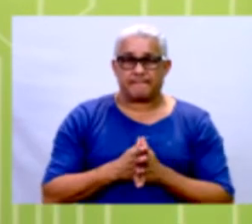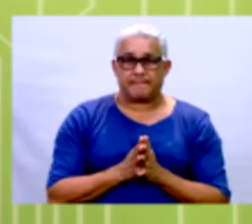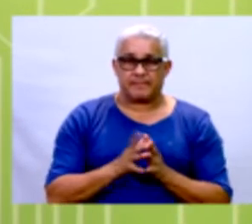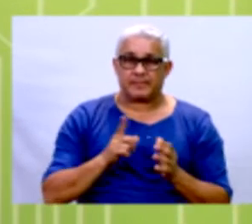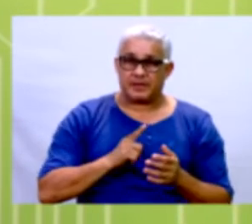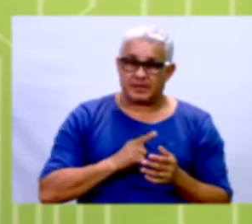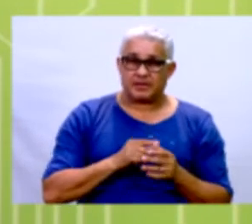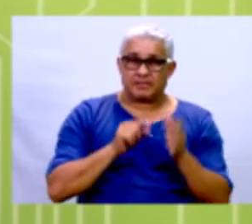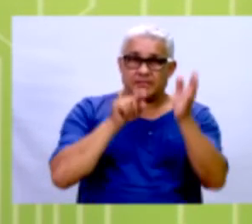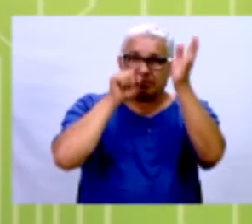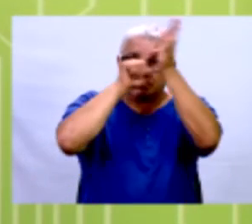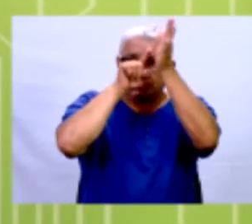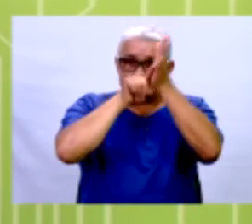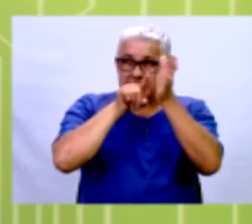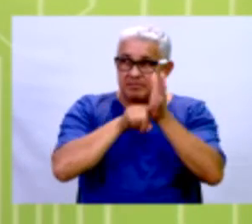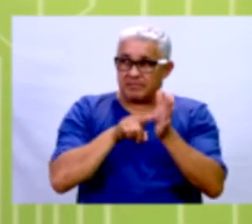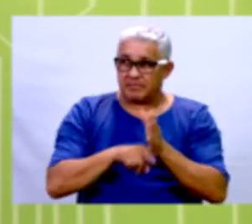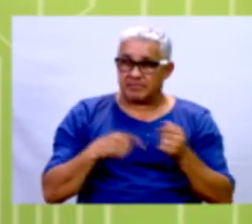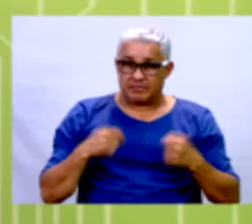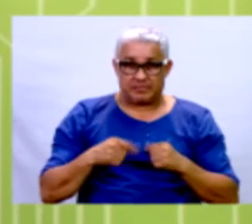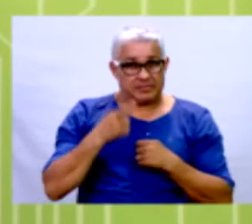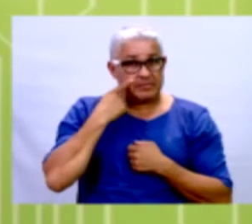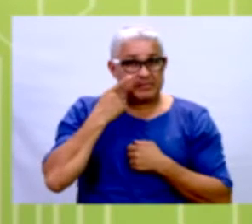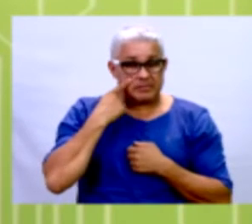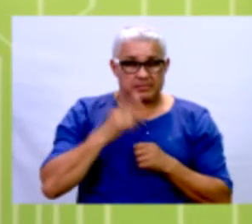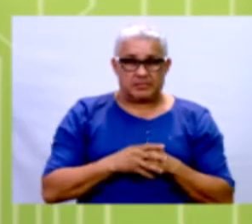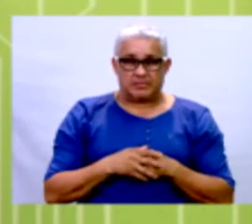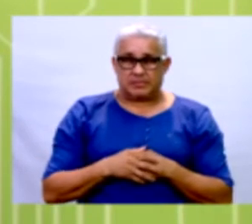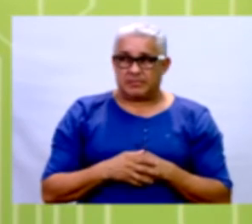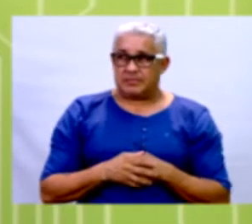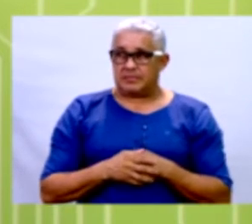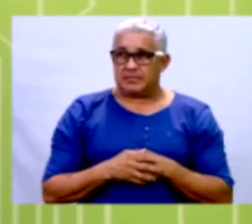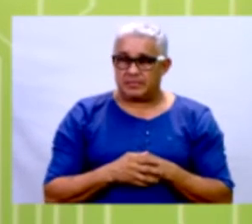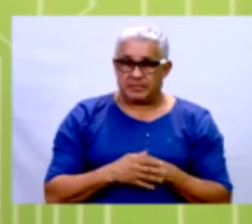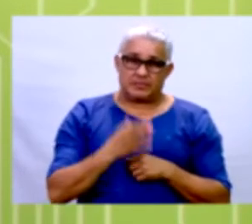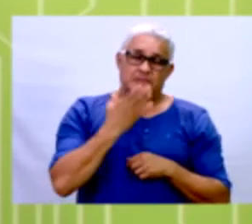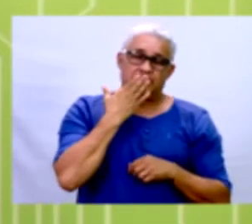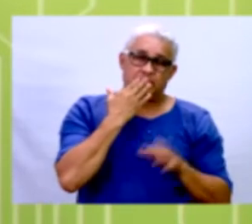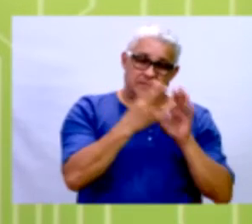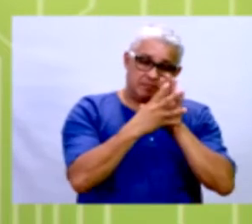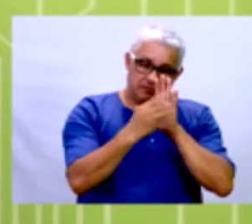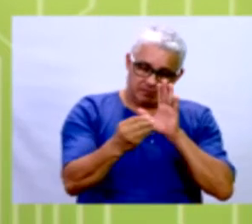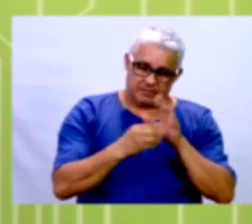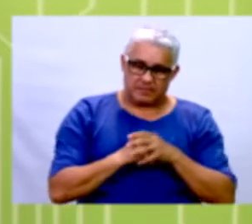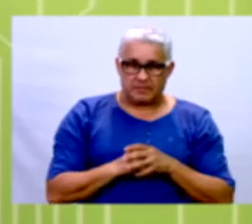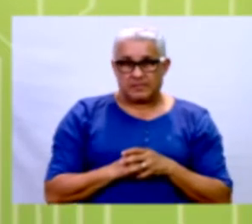essas questões que precisam ser observadas, né, no formato aí da